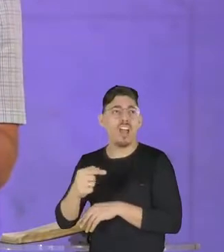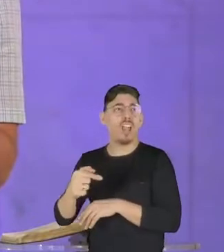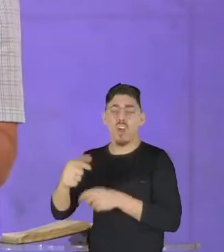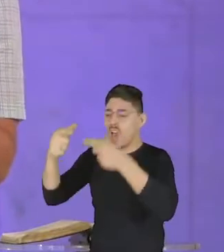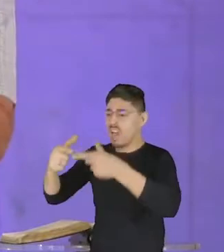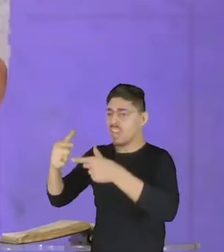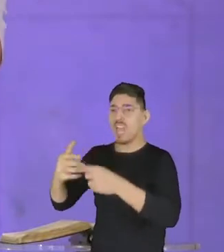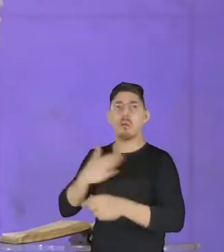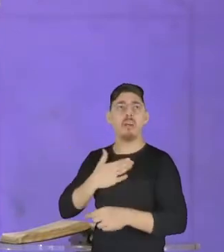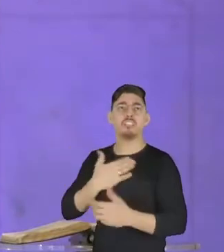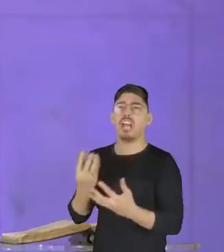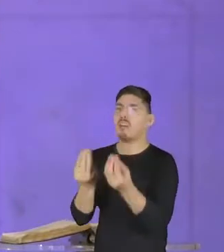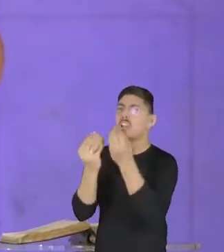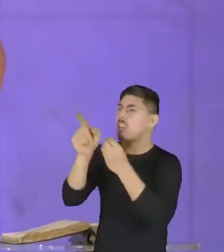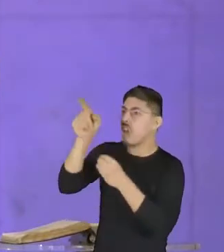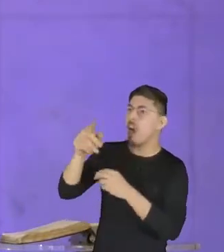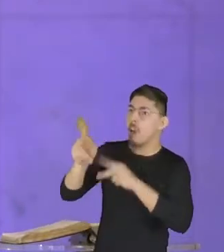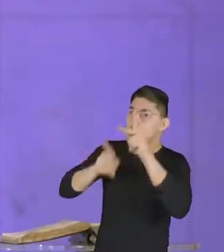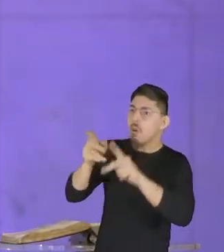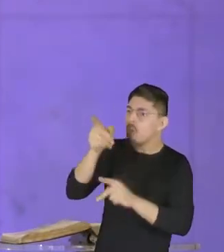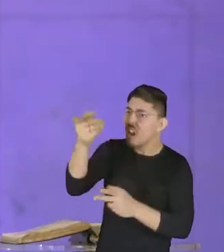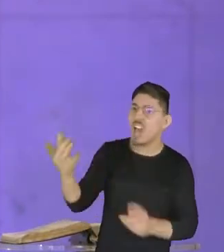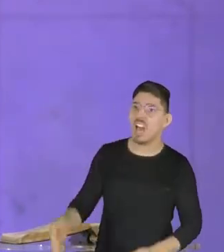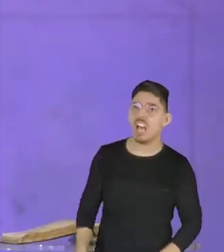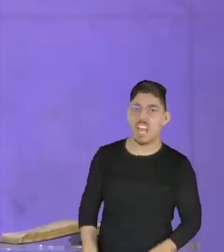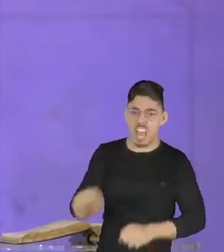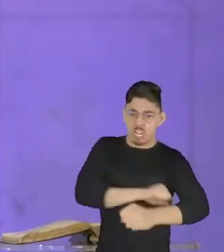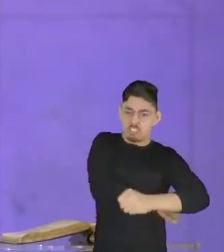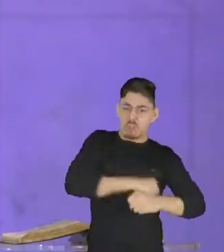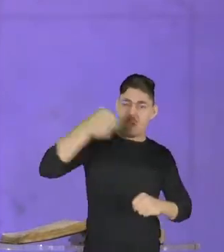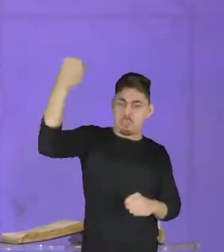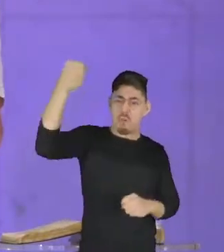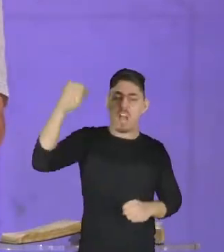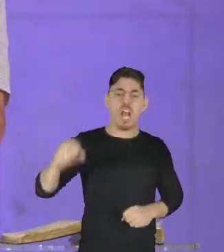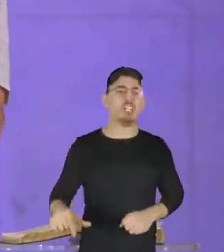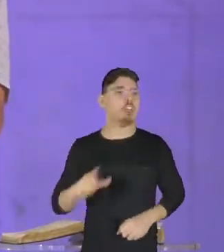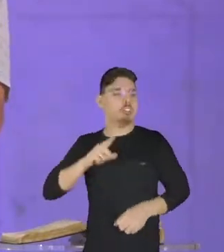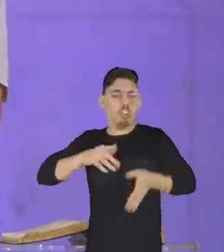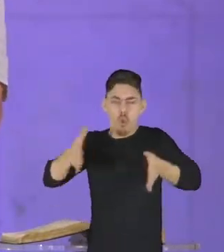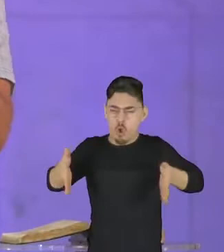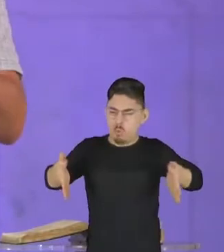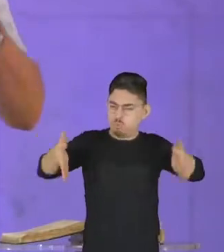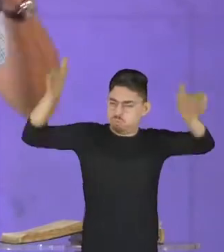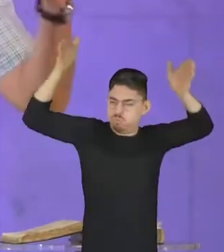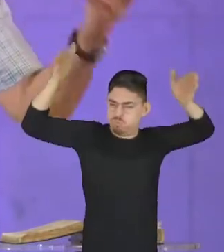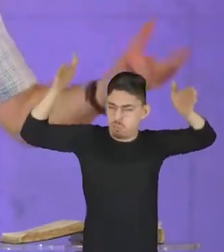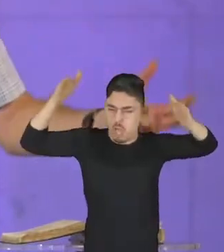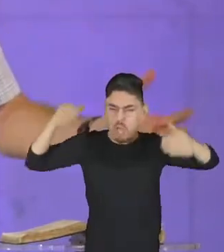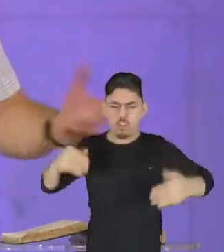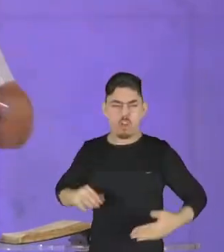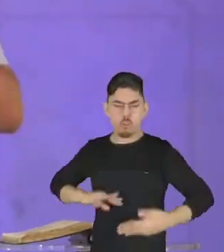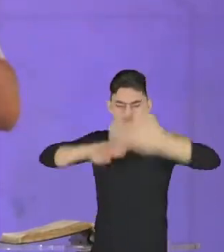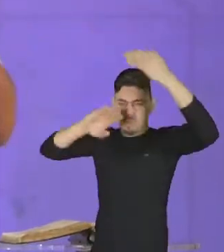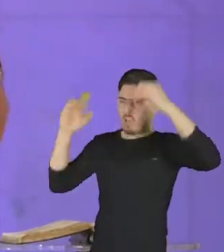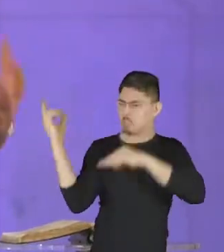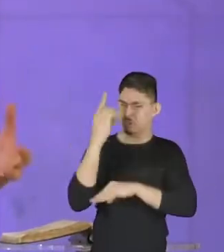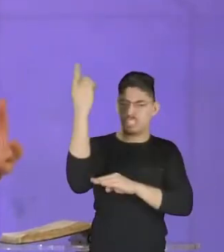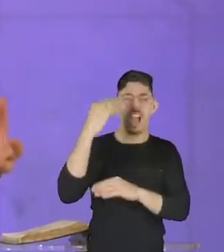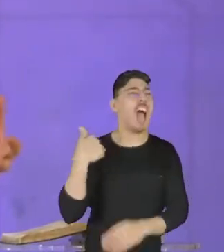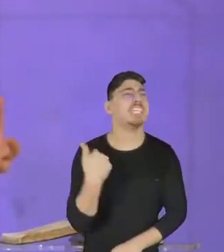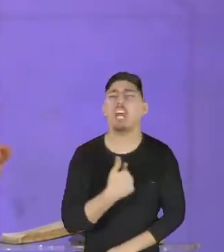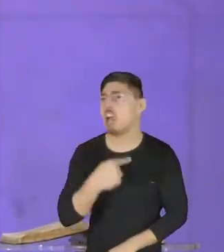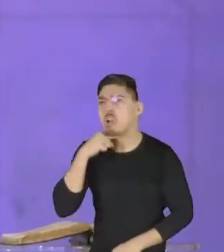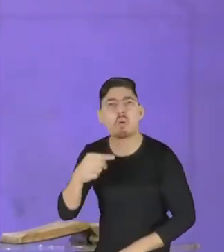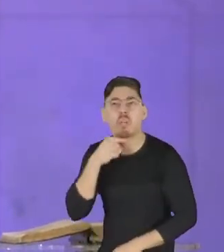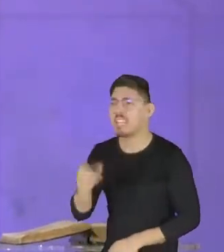aí? Esse povo está armado, esse povo tem muralhas, esse povo é um povo gigante, a gente não vai